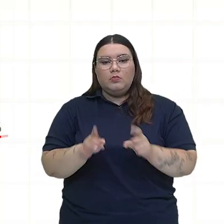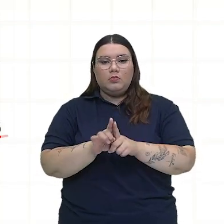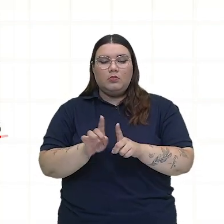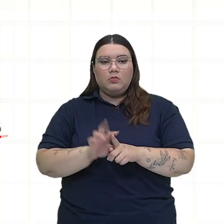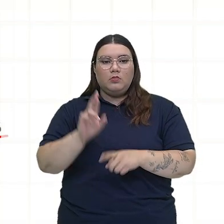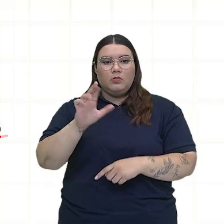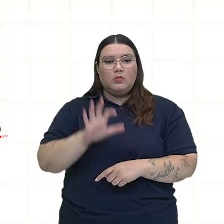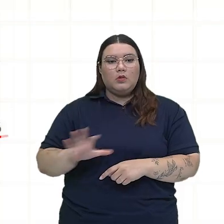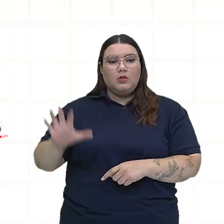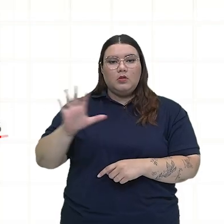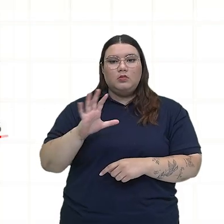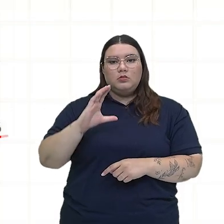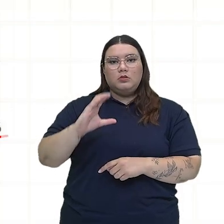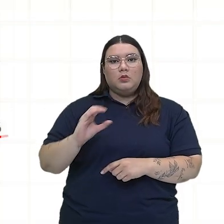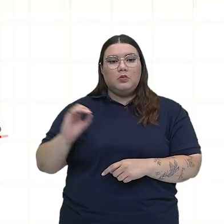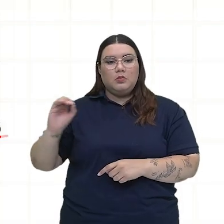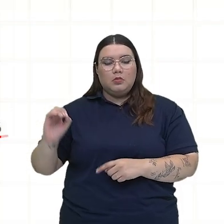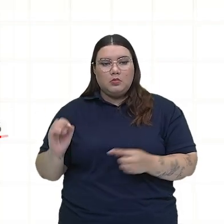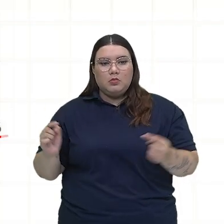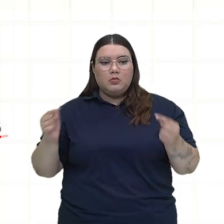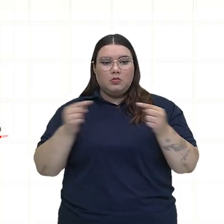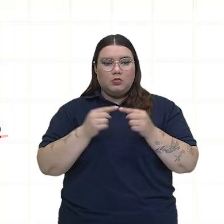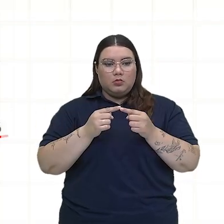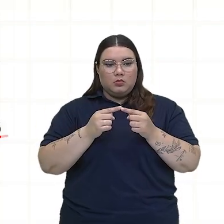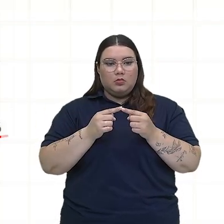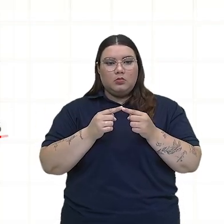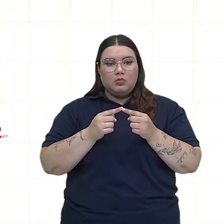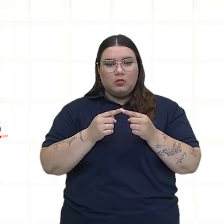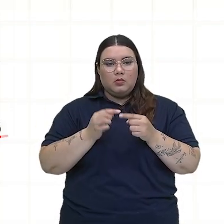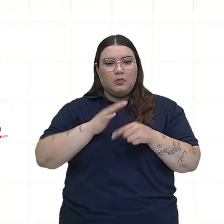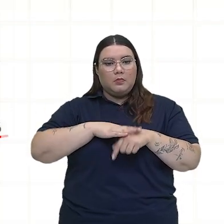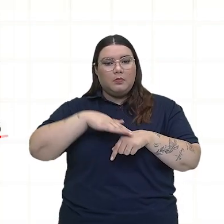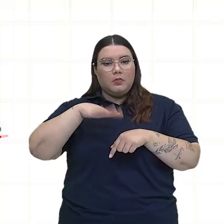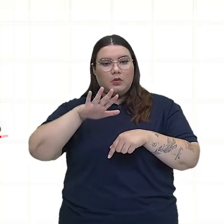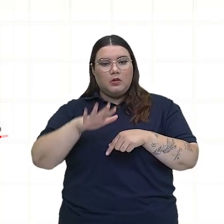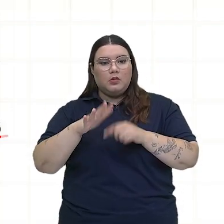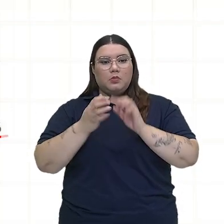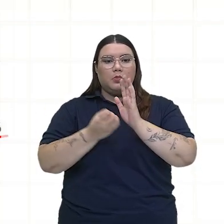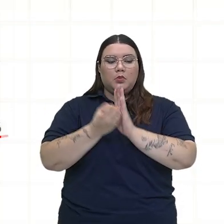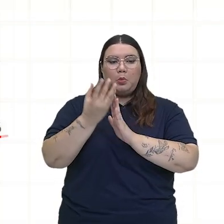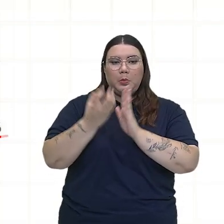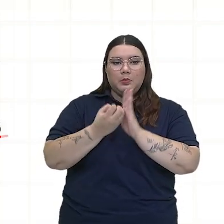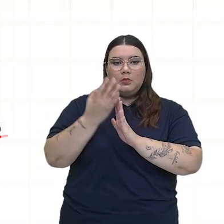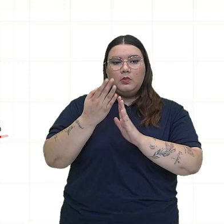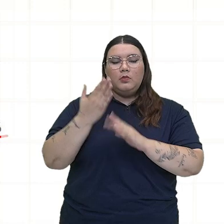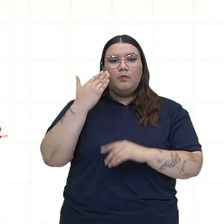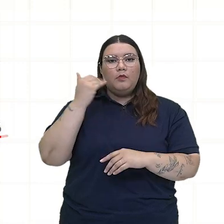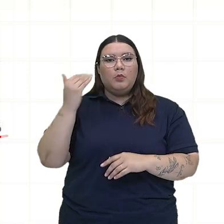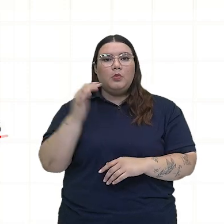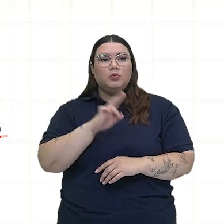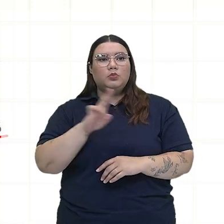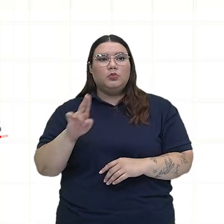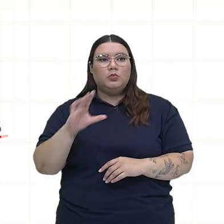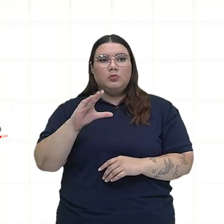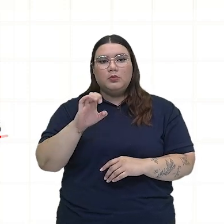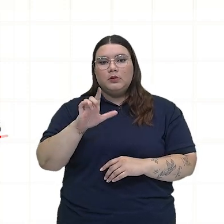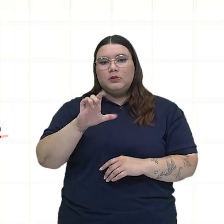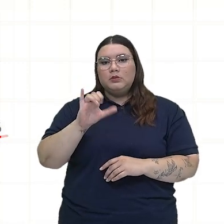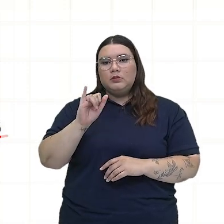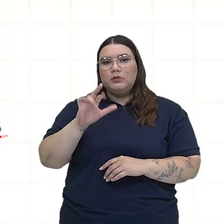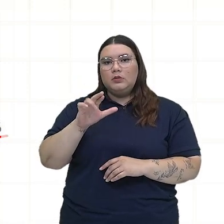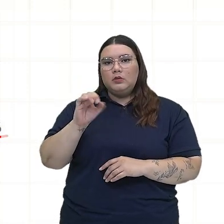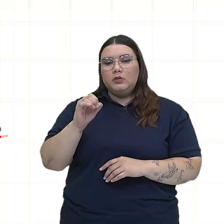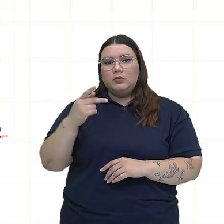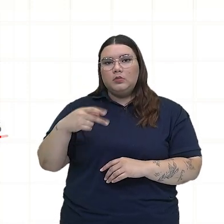na região Centro-Oeste a região, né, que mais produz, que é conhecida como celeiro do Brasil, porque mais